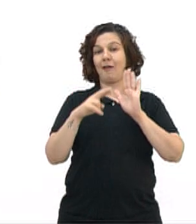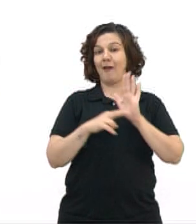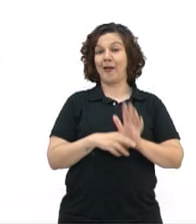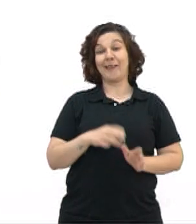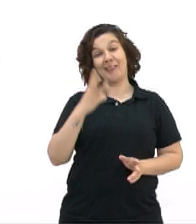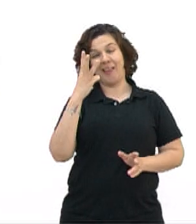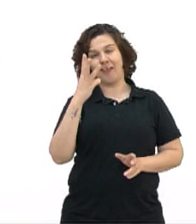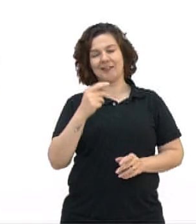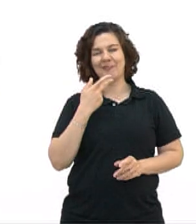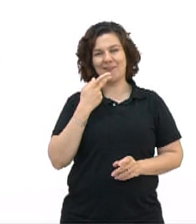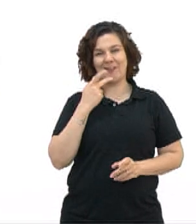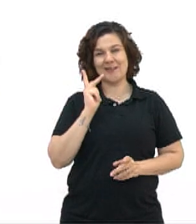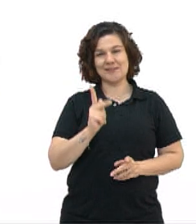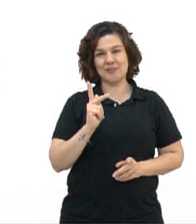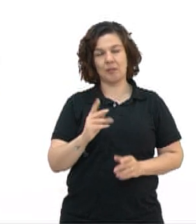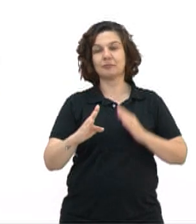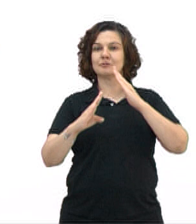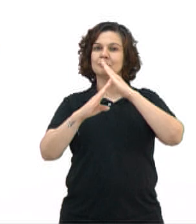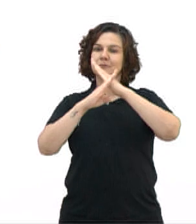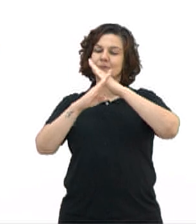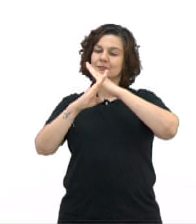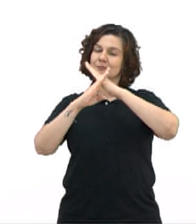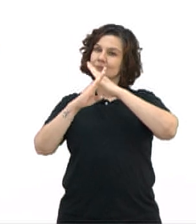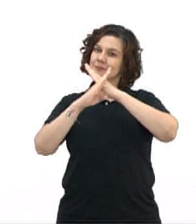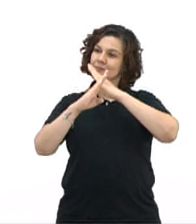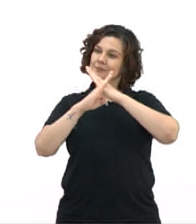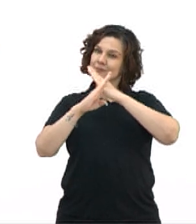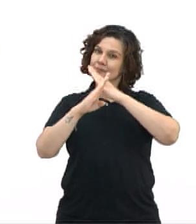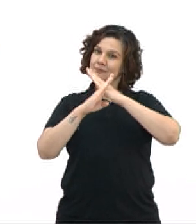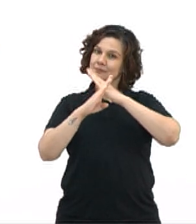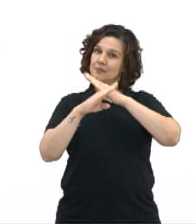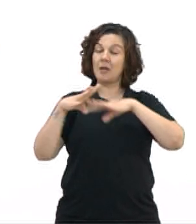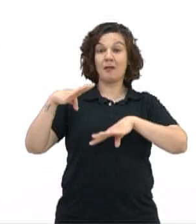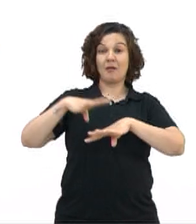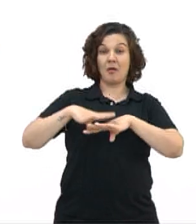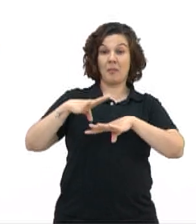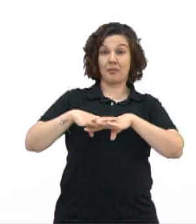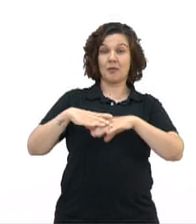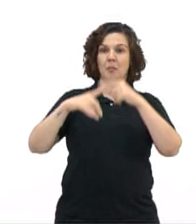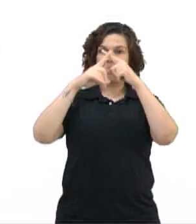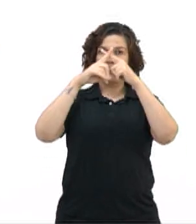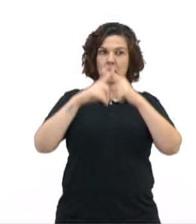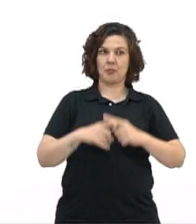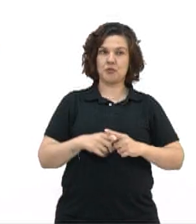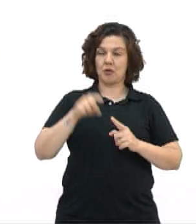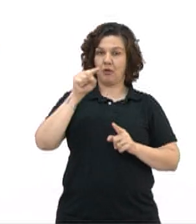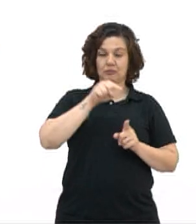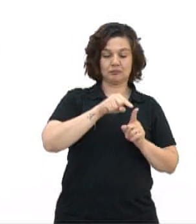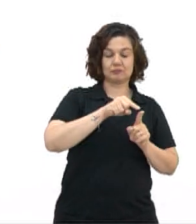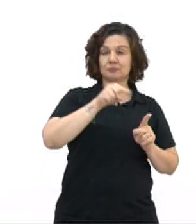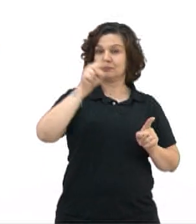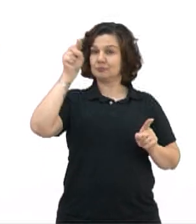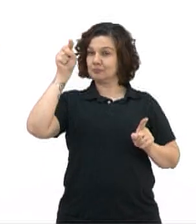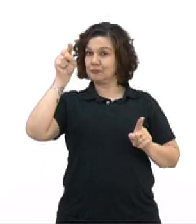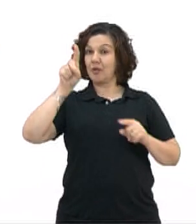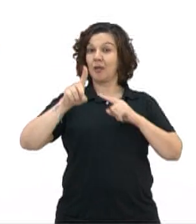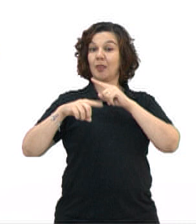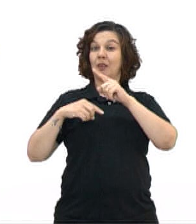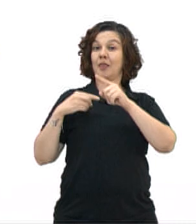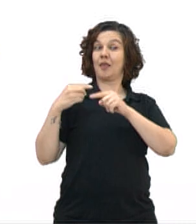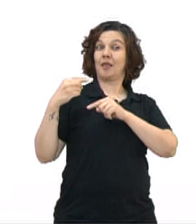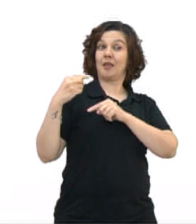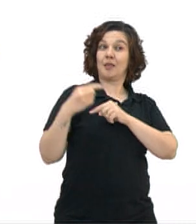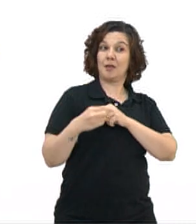de 3. Isso é um preceito básico da matemática, onde nós vamos multiplicar d vezes 1 e depois